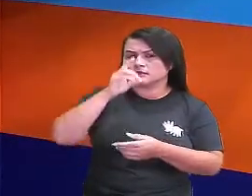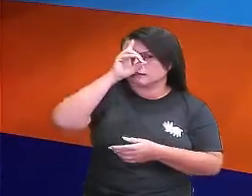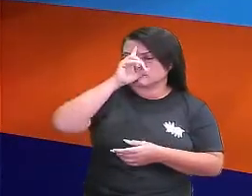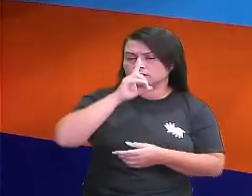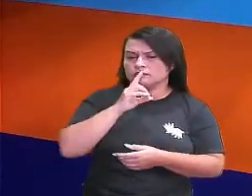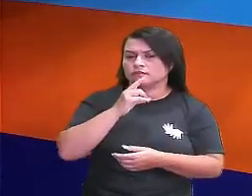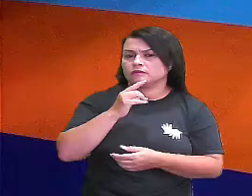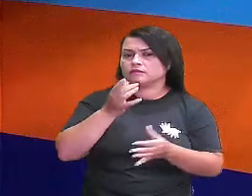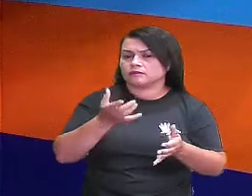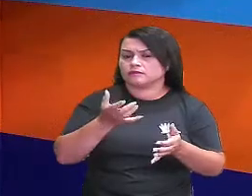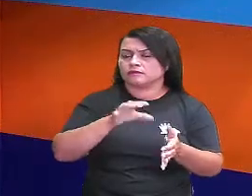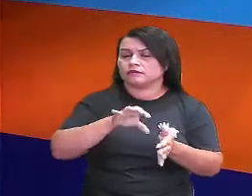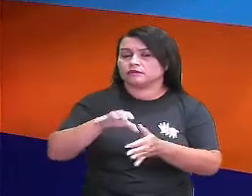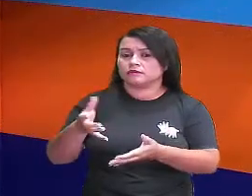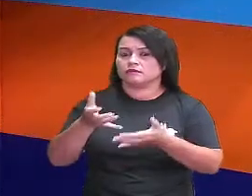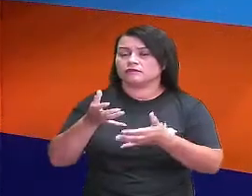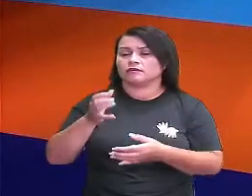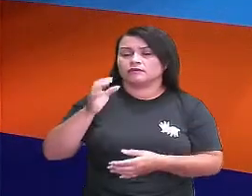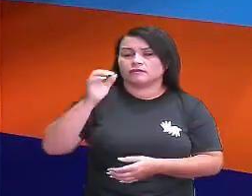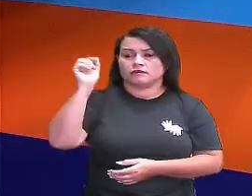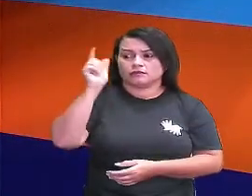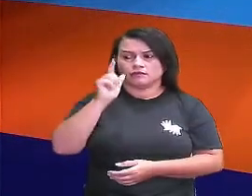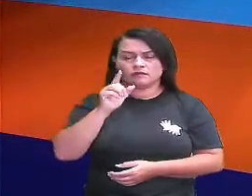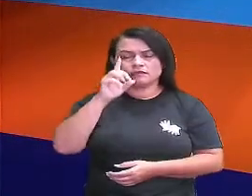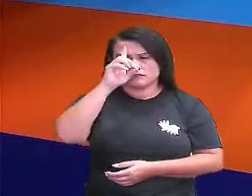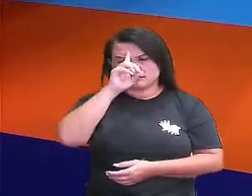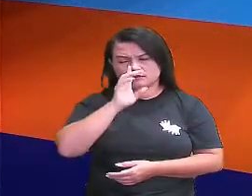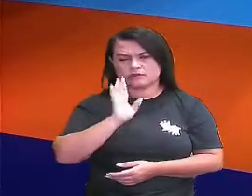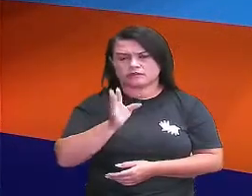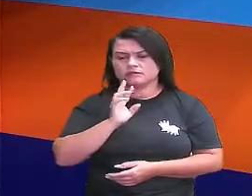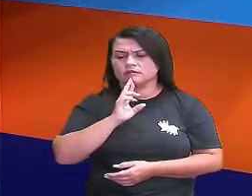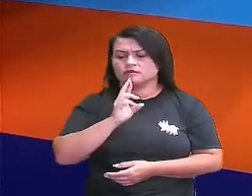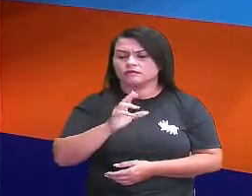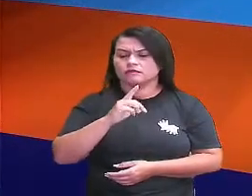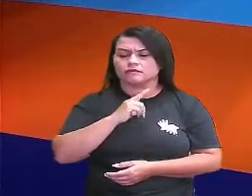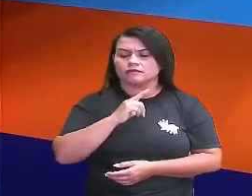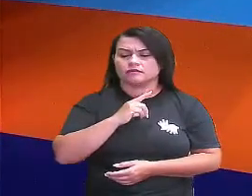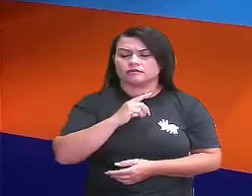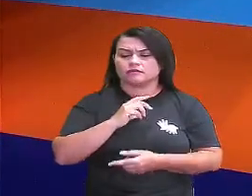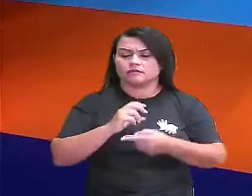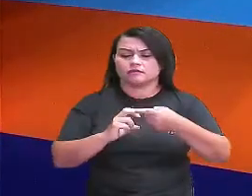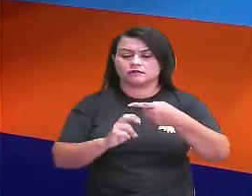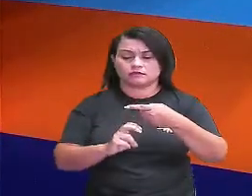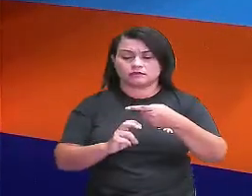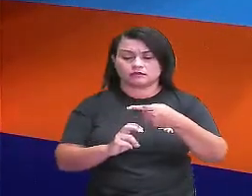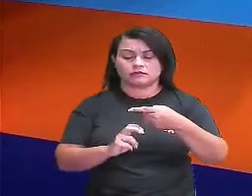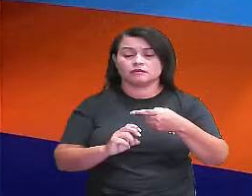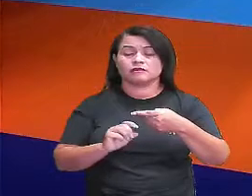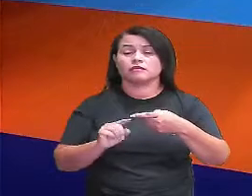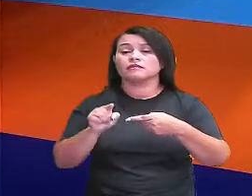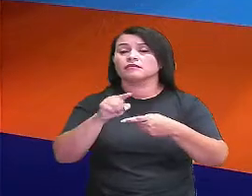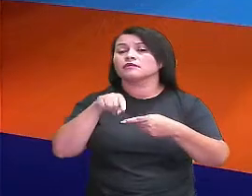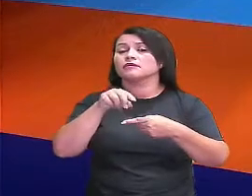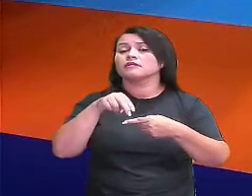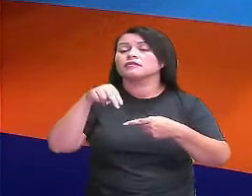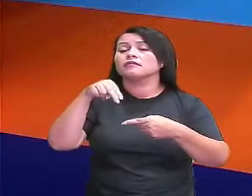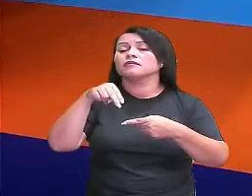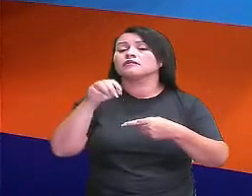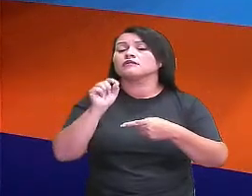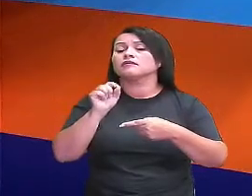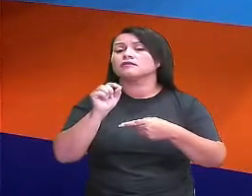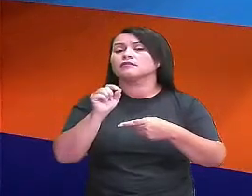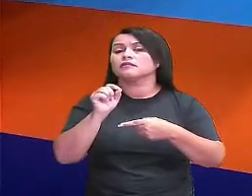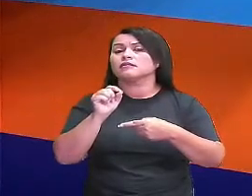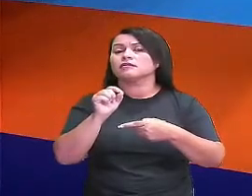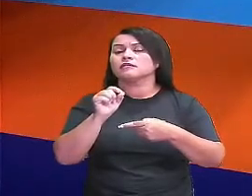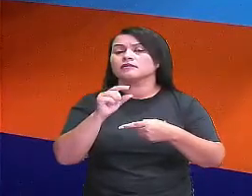o azul, tá? Porque o amarelo eu já fiz. Eu tenho 5 partes, então eu já sei que o meu denominador vai ser 5.